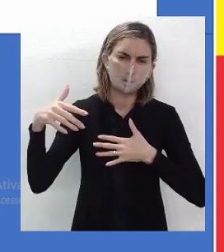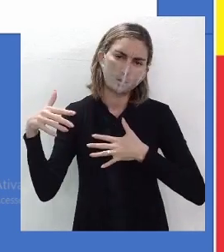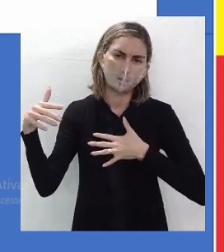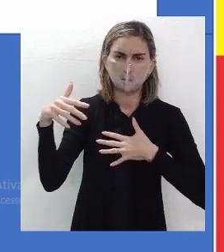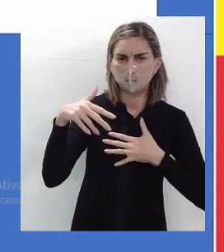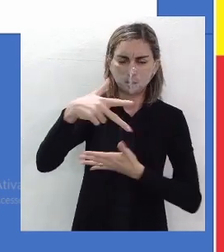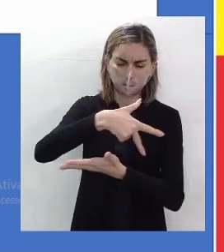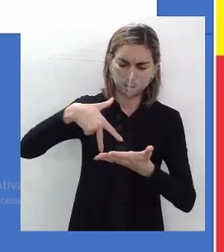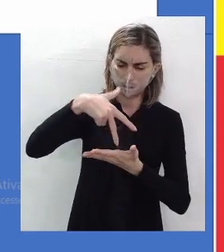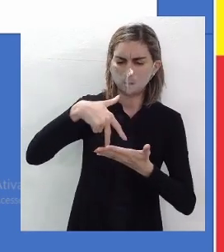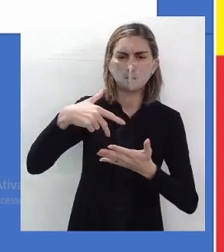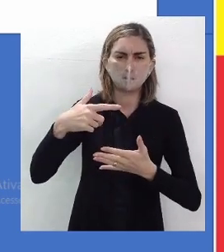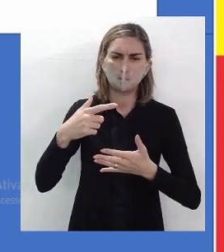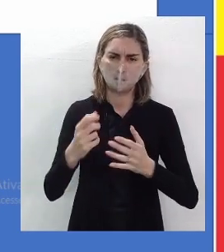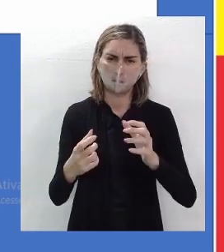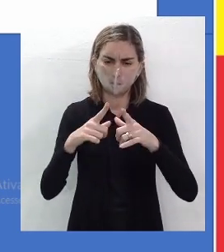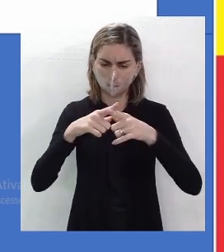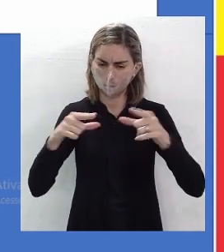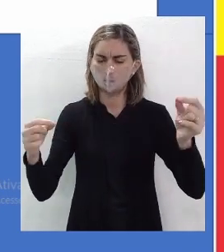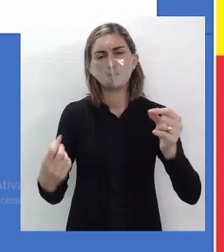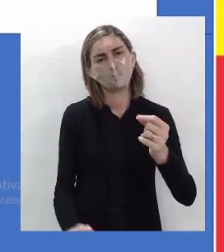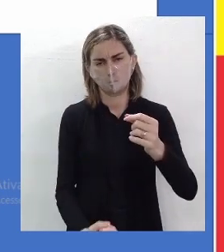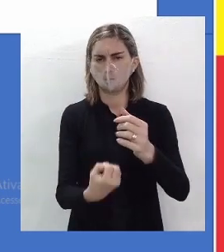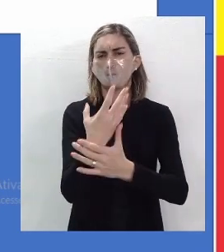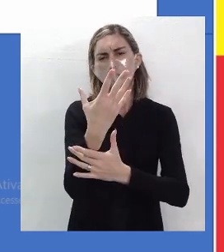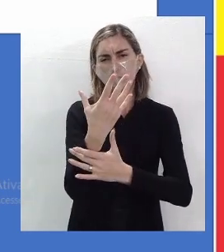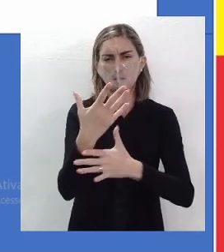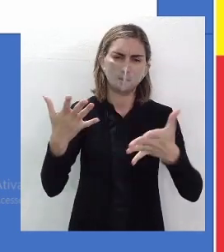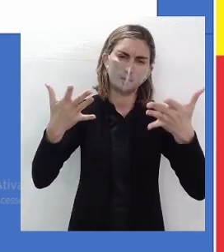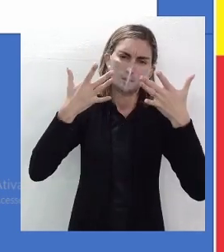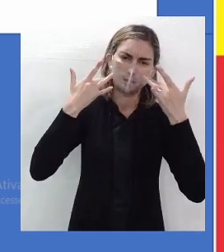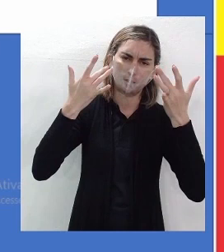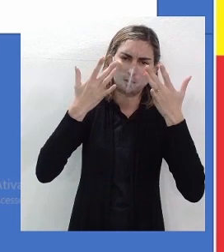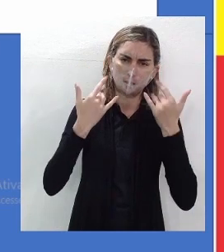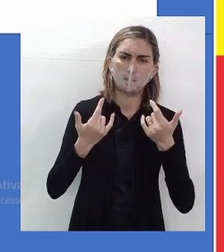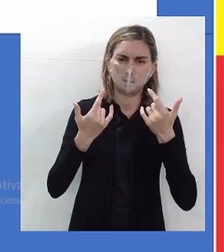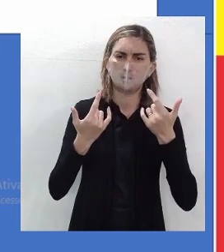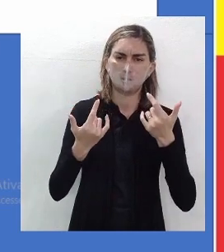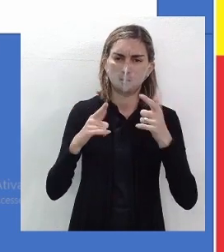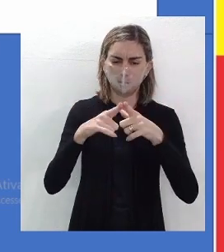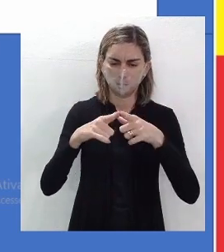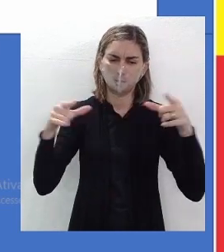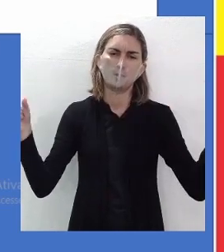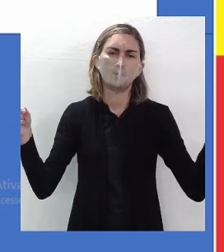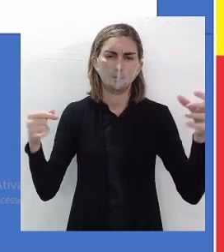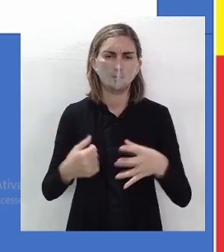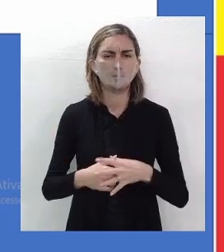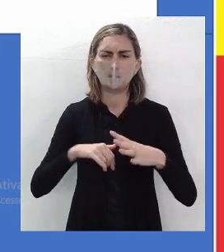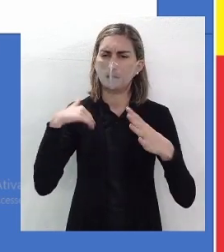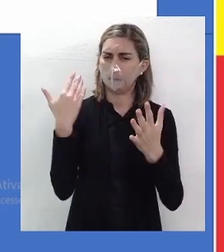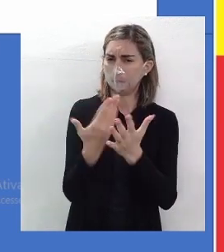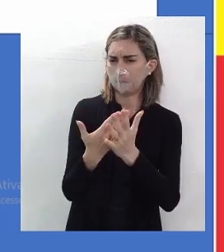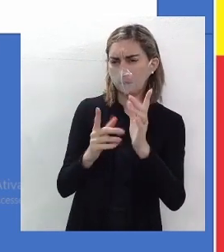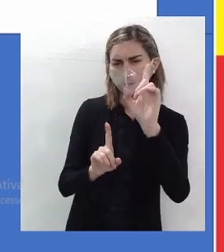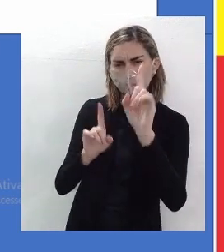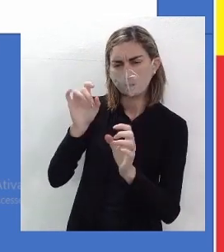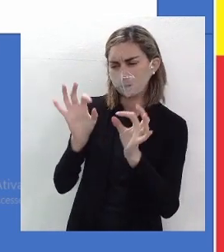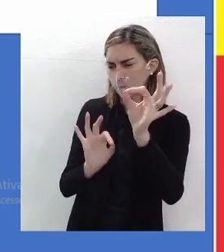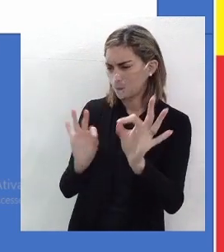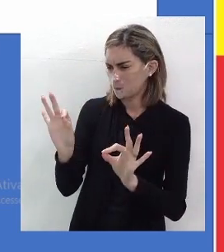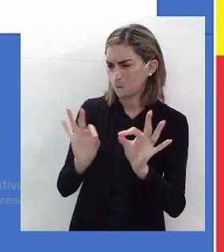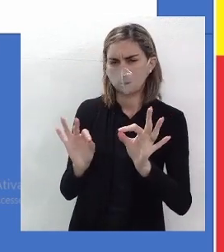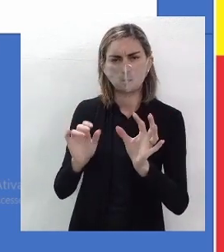que foi, sem dúvida, criada para o teatro japonês. Até o jeito